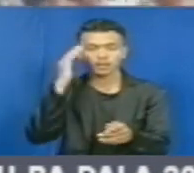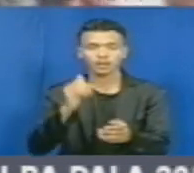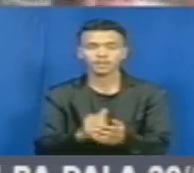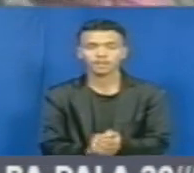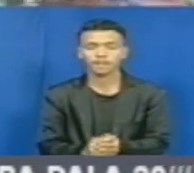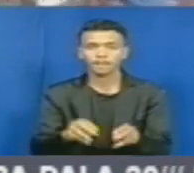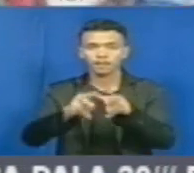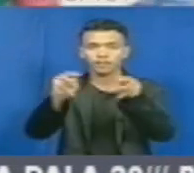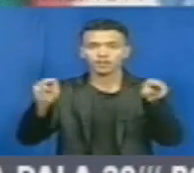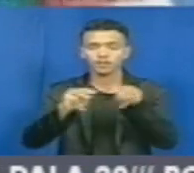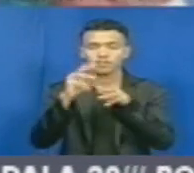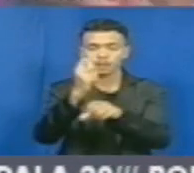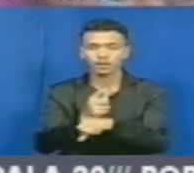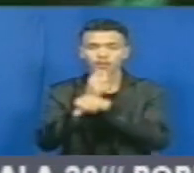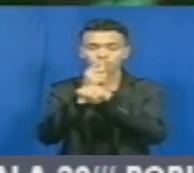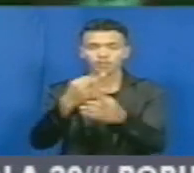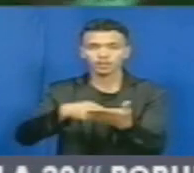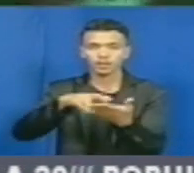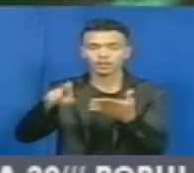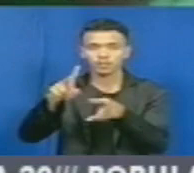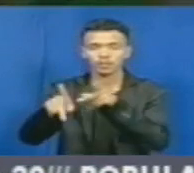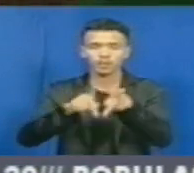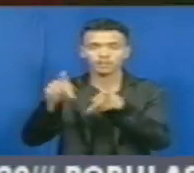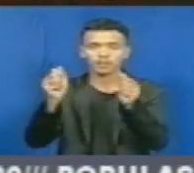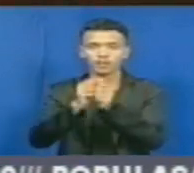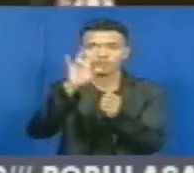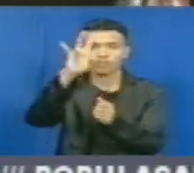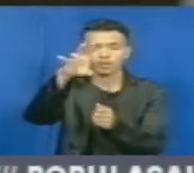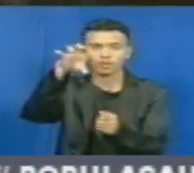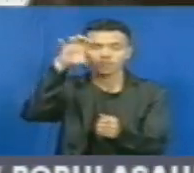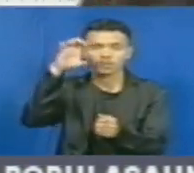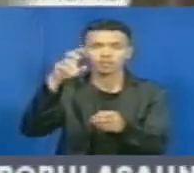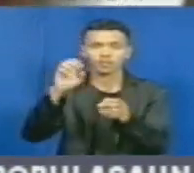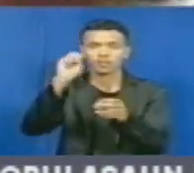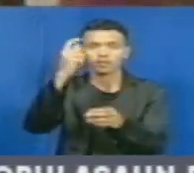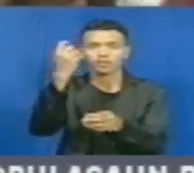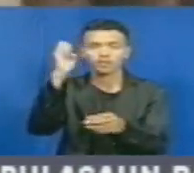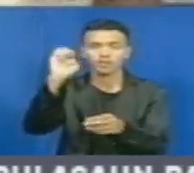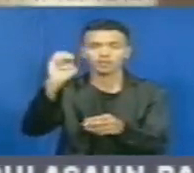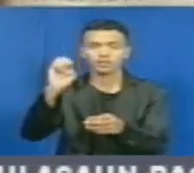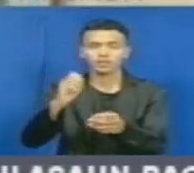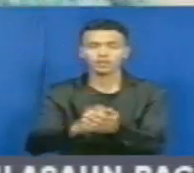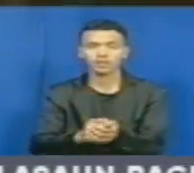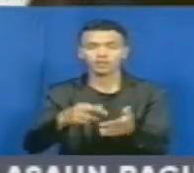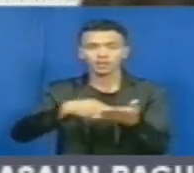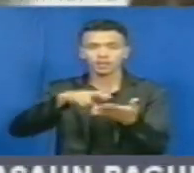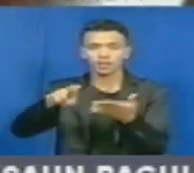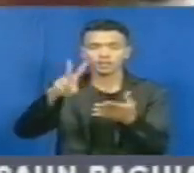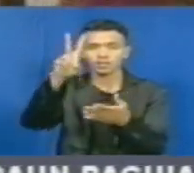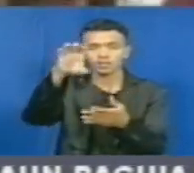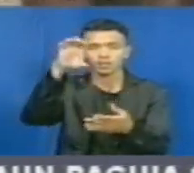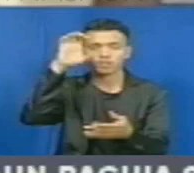Entretanto, o município Atauro registra eleitores Rihun Hitu Liu, no Redaune, está em município Atauro foi atualiza eleitores Rihun Rua